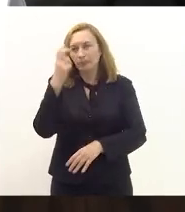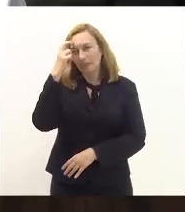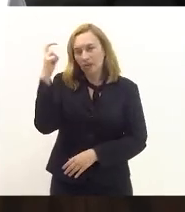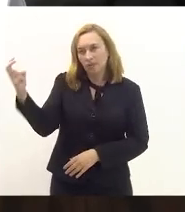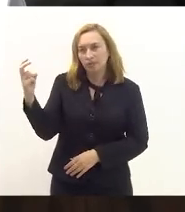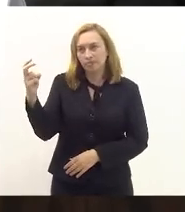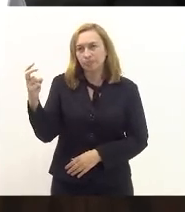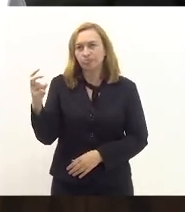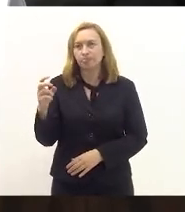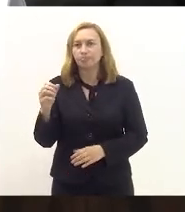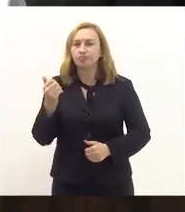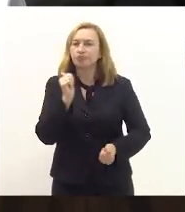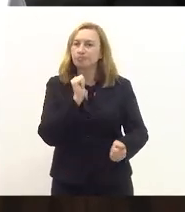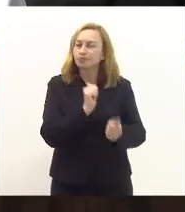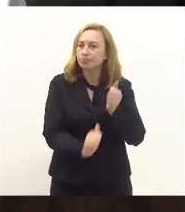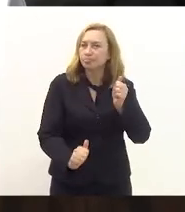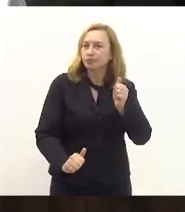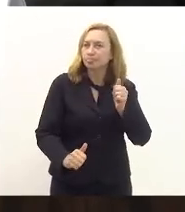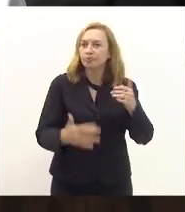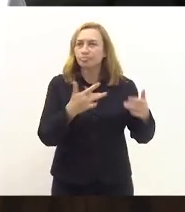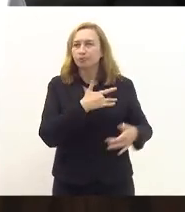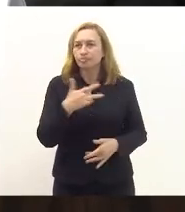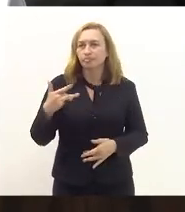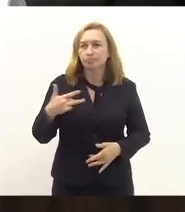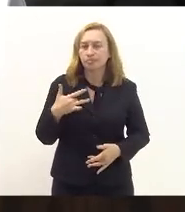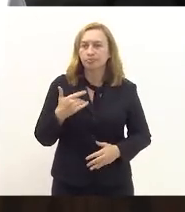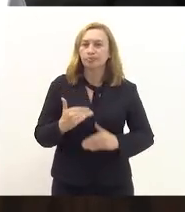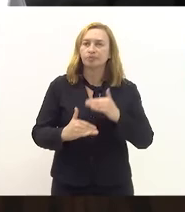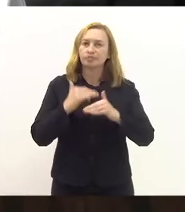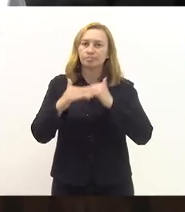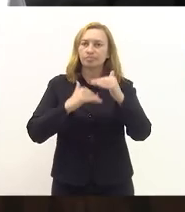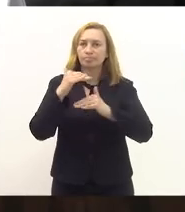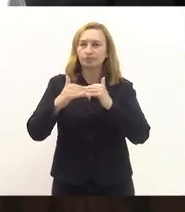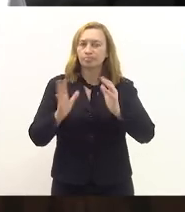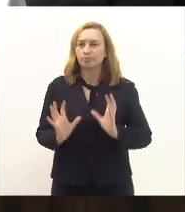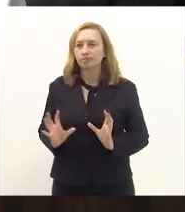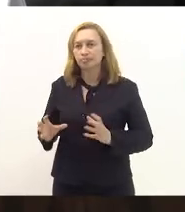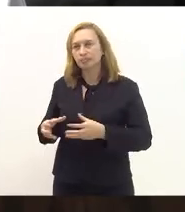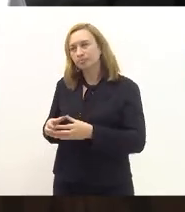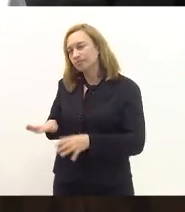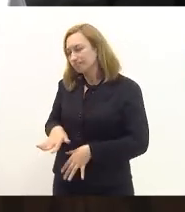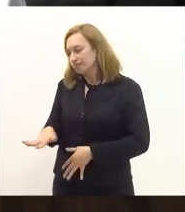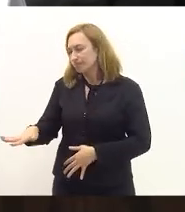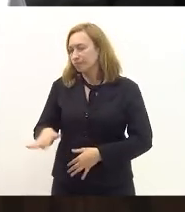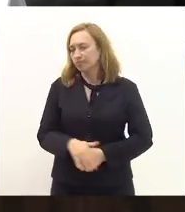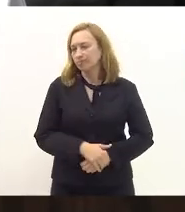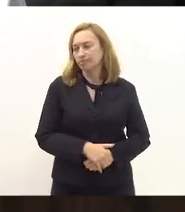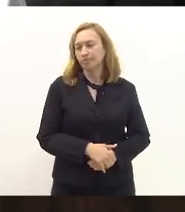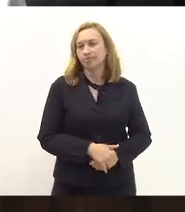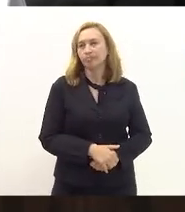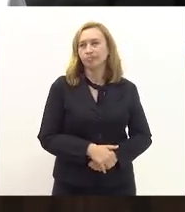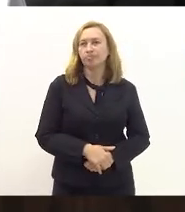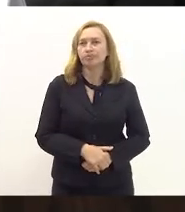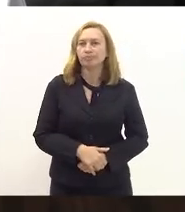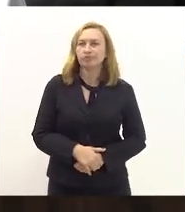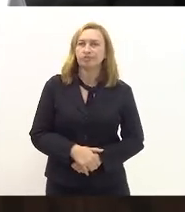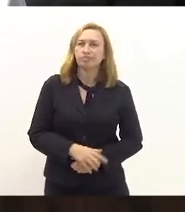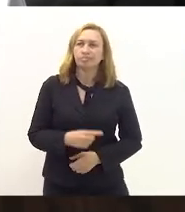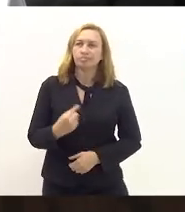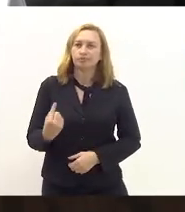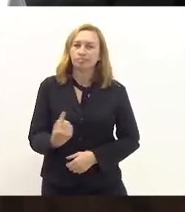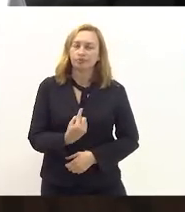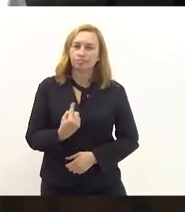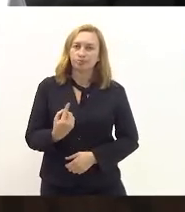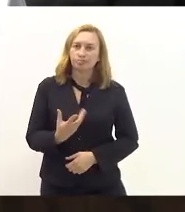cultura, esporte, saúde para o desenvolvimento comunitário, territorial, o problema é que as nossas elites,